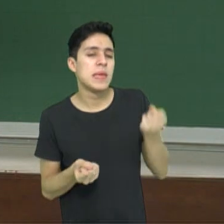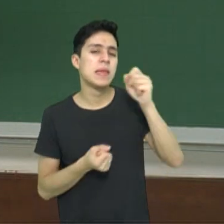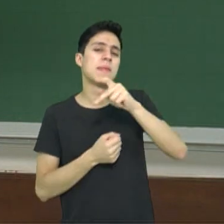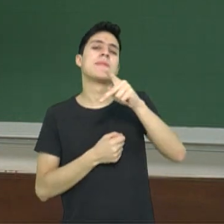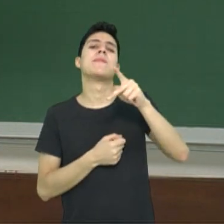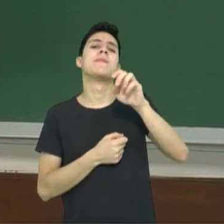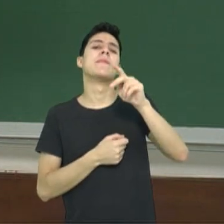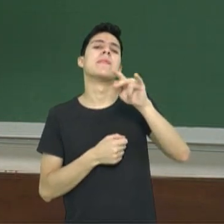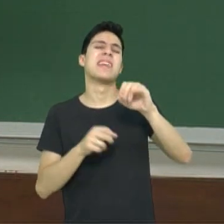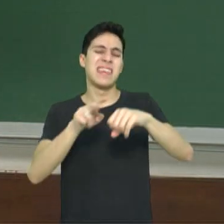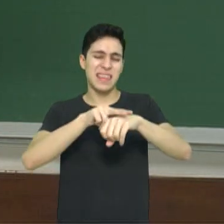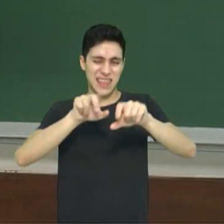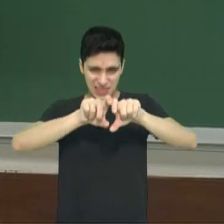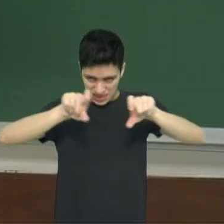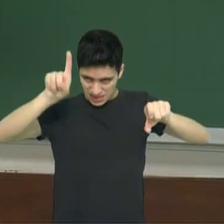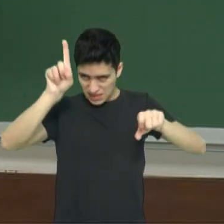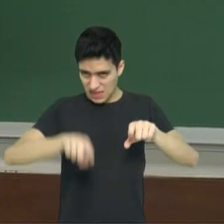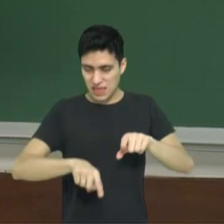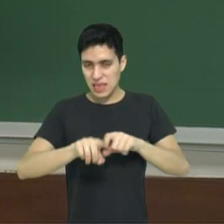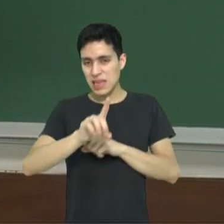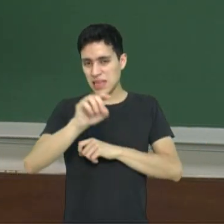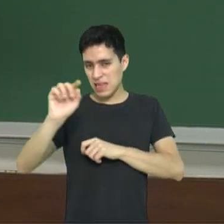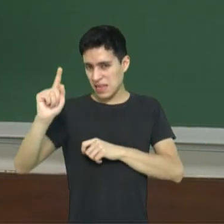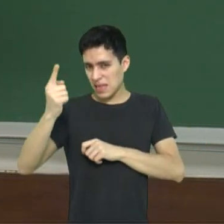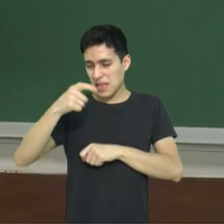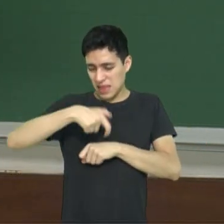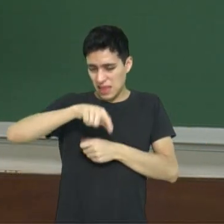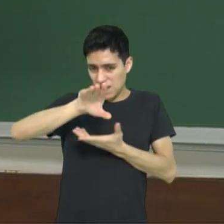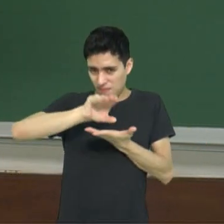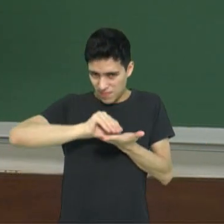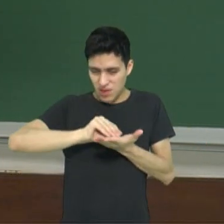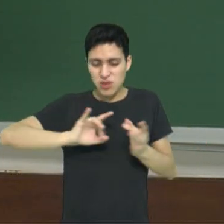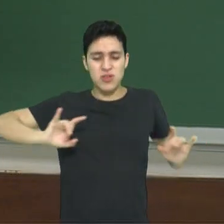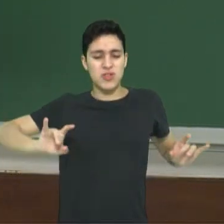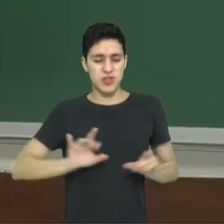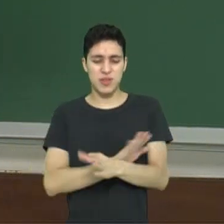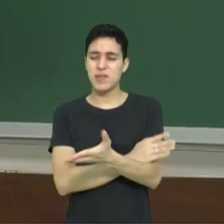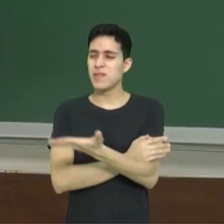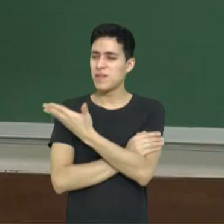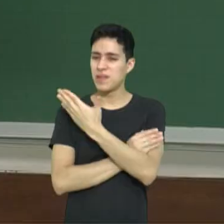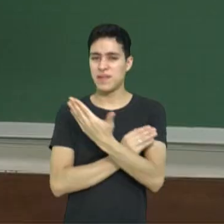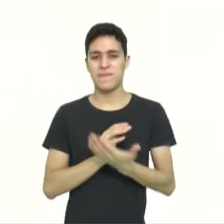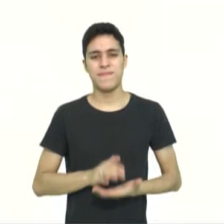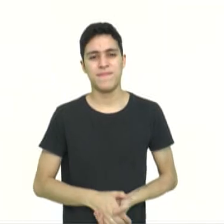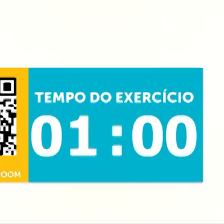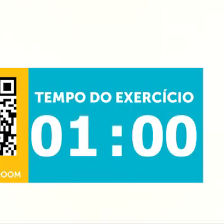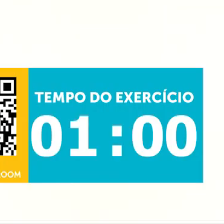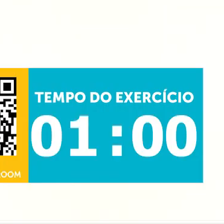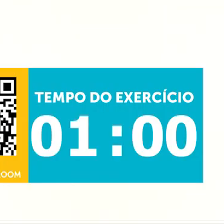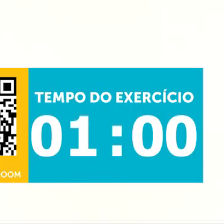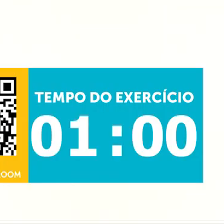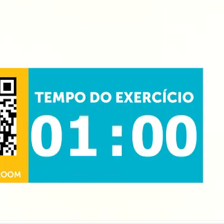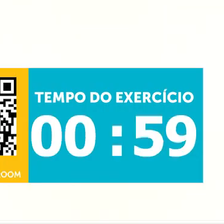100 gramas. Então, um tempinho para você copiar e praticamente terminamos esse sistema.